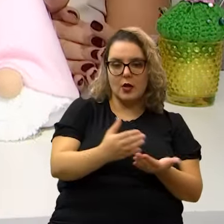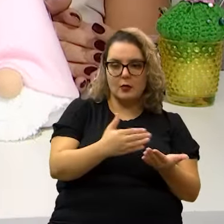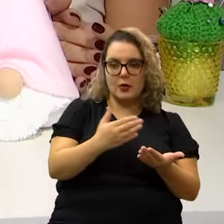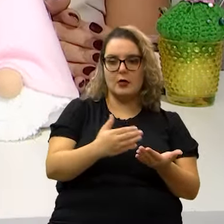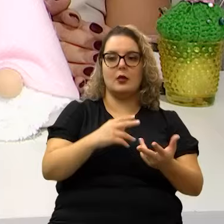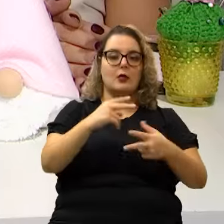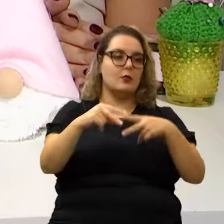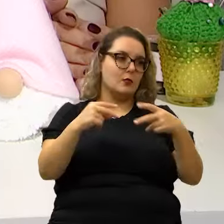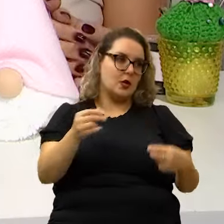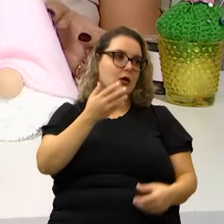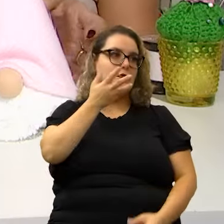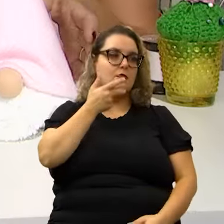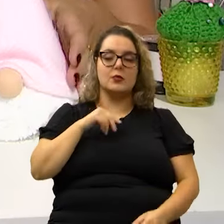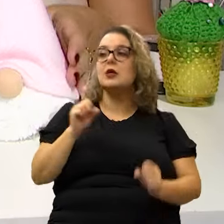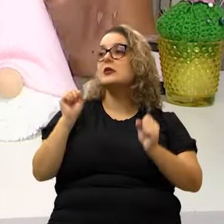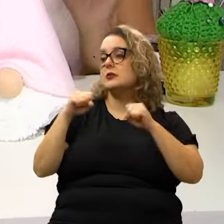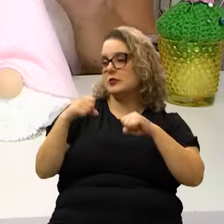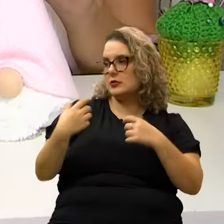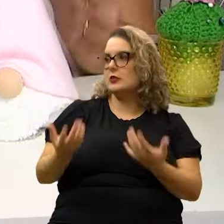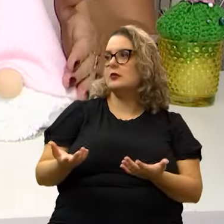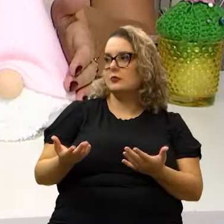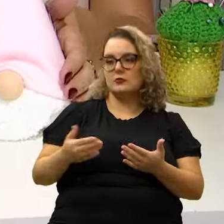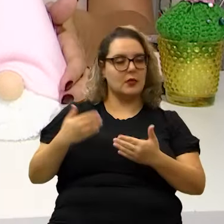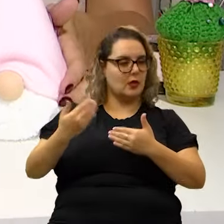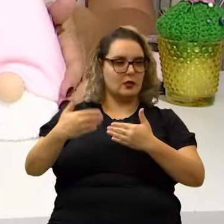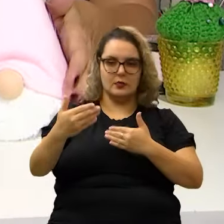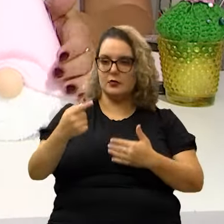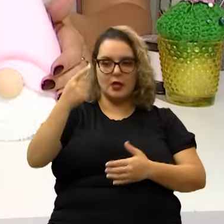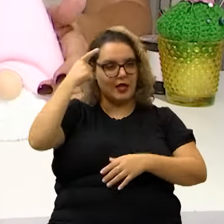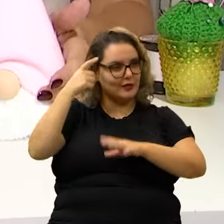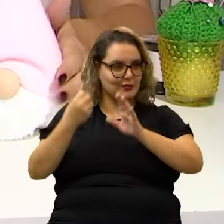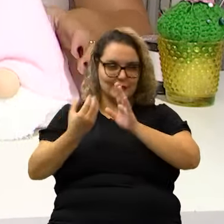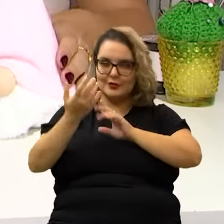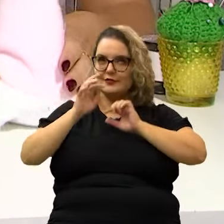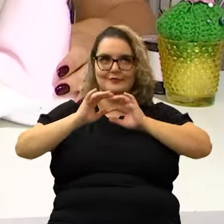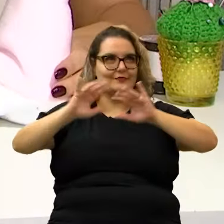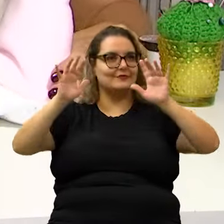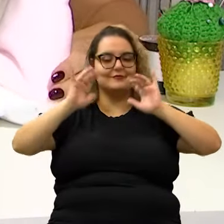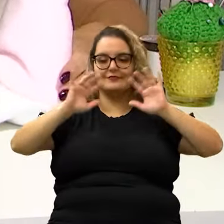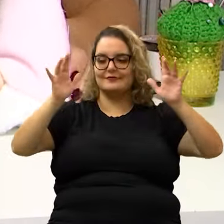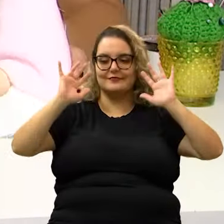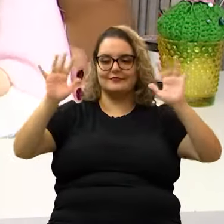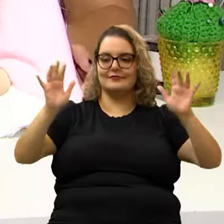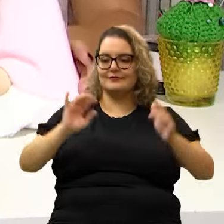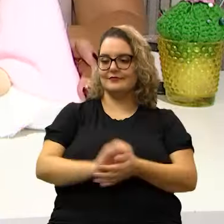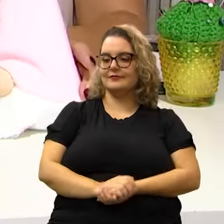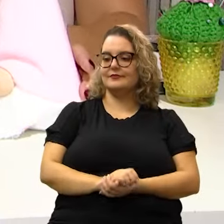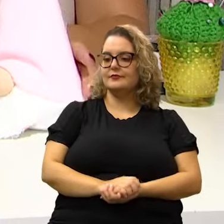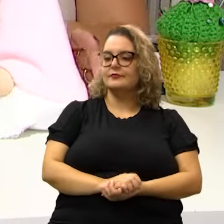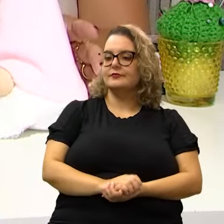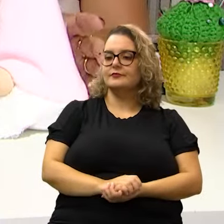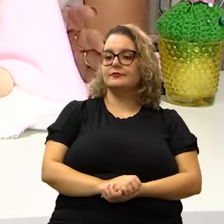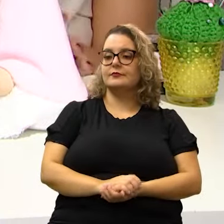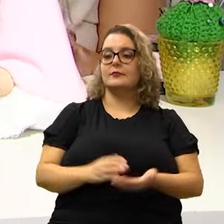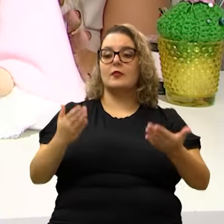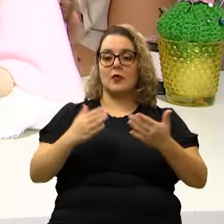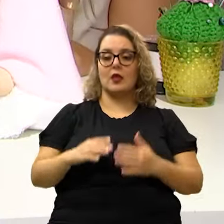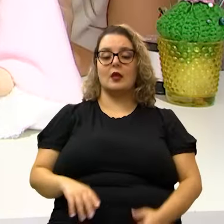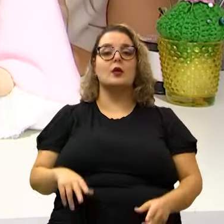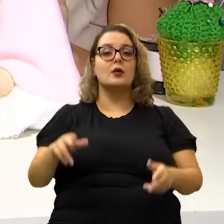para criançada. Exatamente. Aí daqui para frente a criatividade é bem grande. Então agora a gente vai